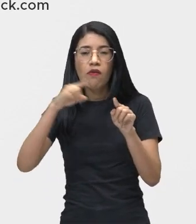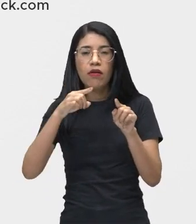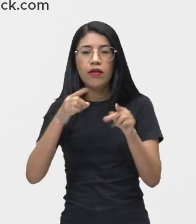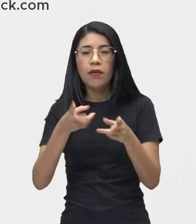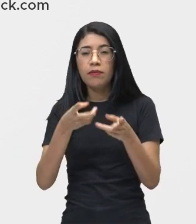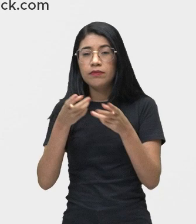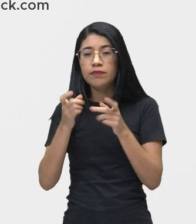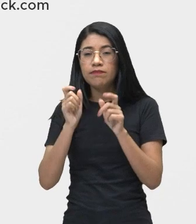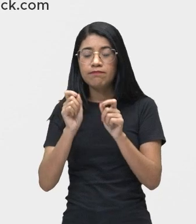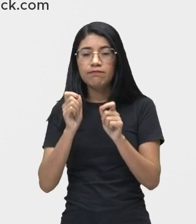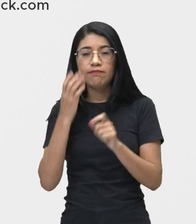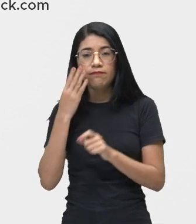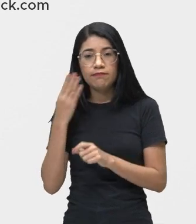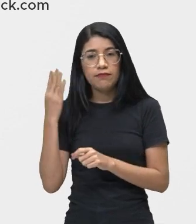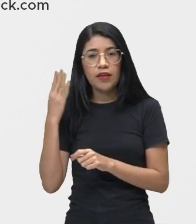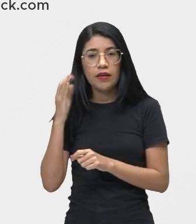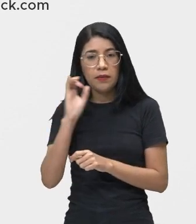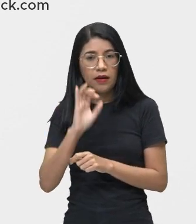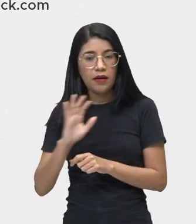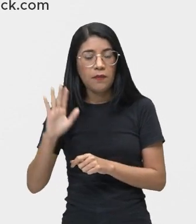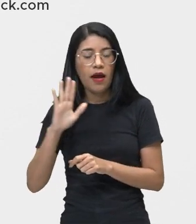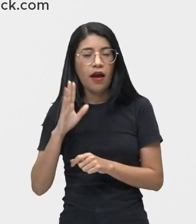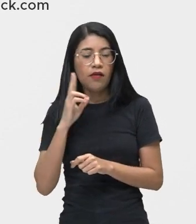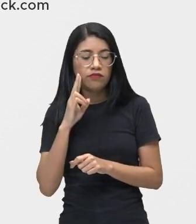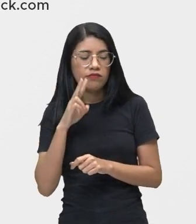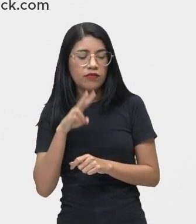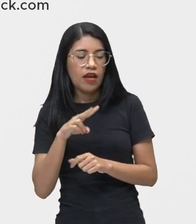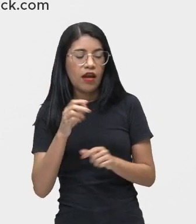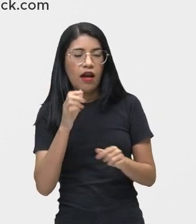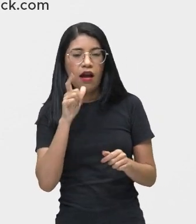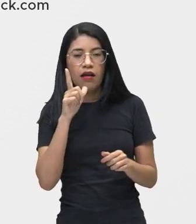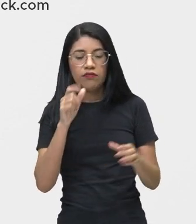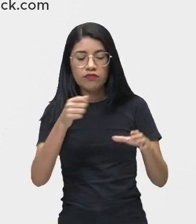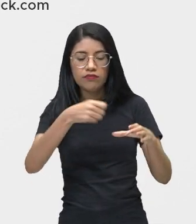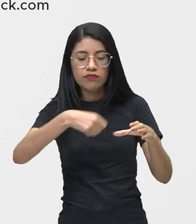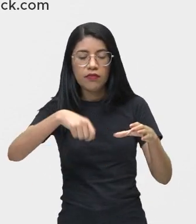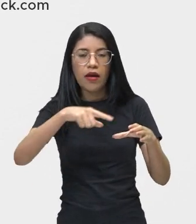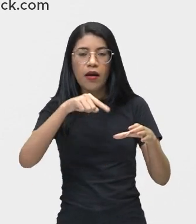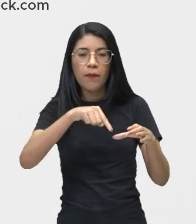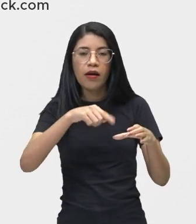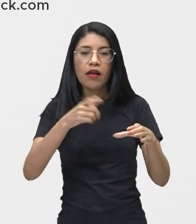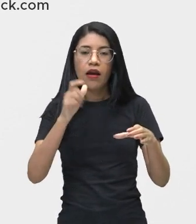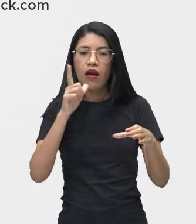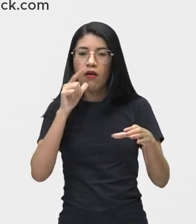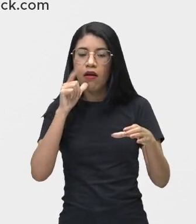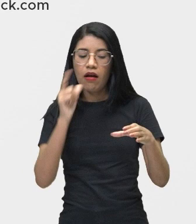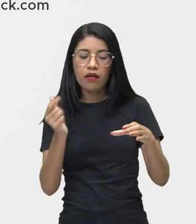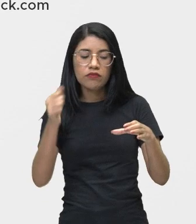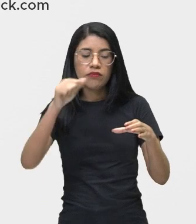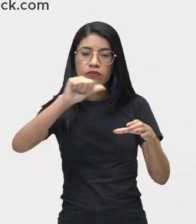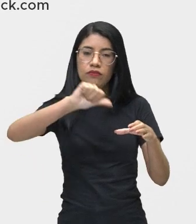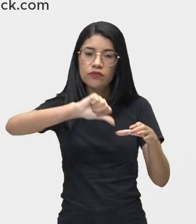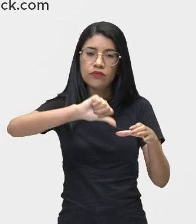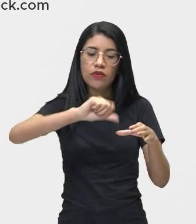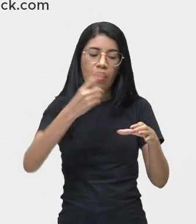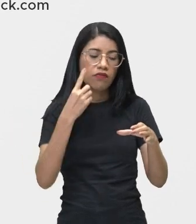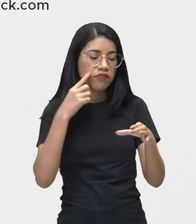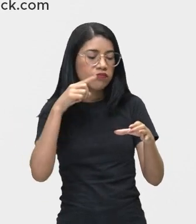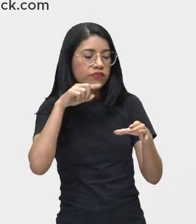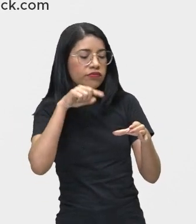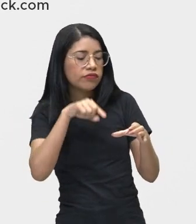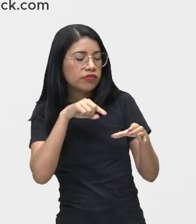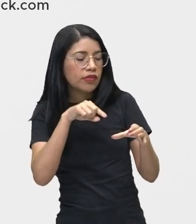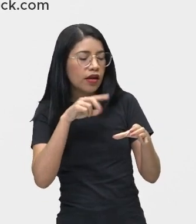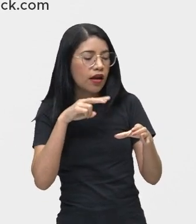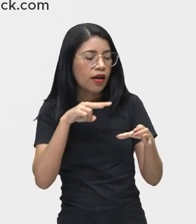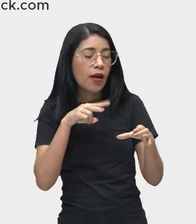aí, vocês já olharam? Quando você coloca uma água em uma panela, aí você olha para dentro dessa panela.